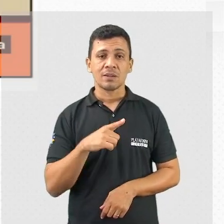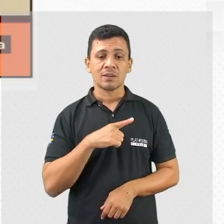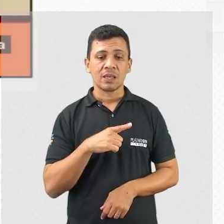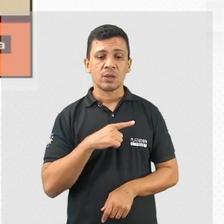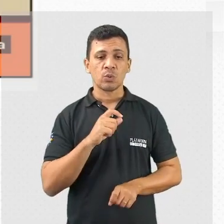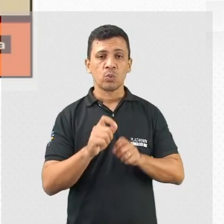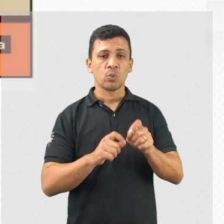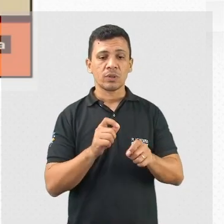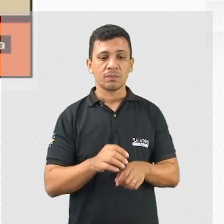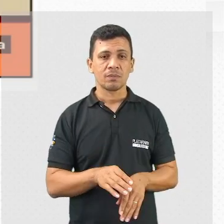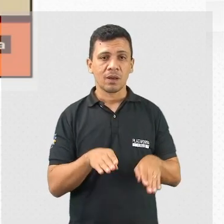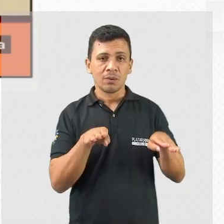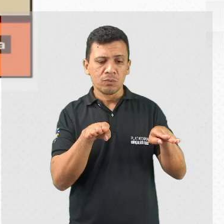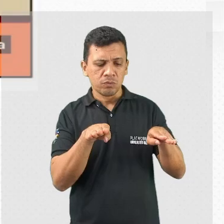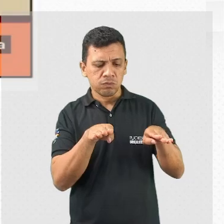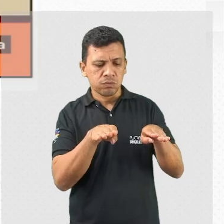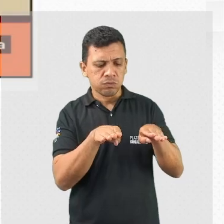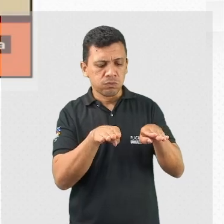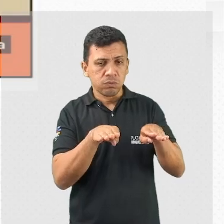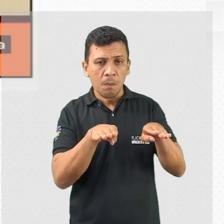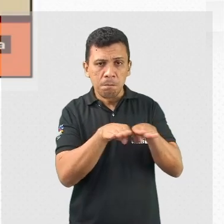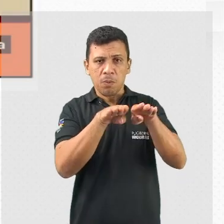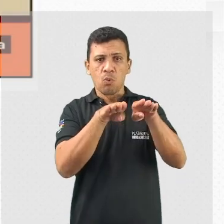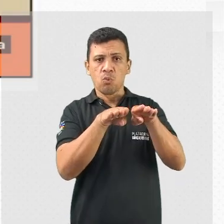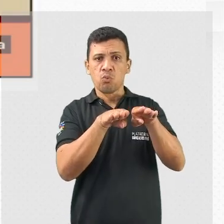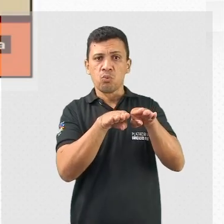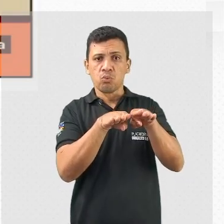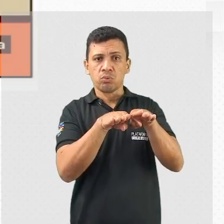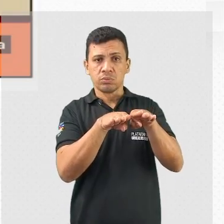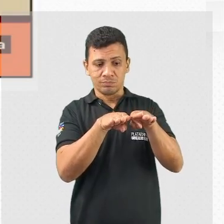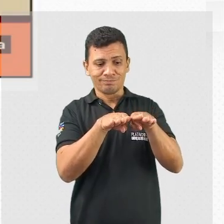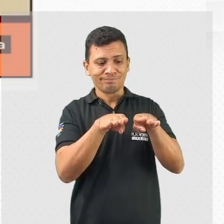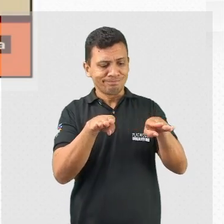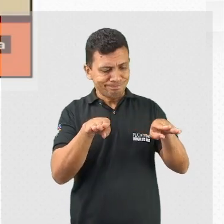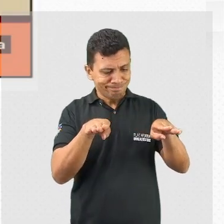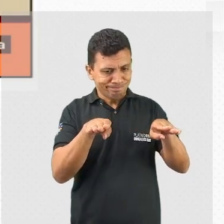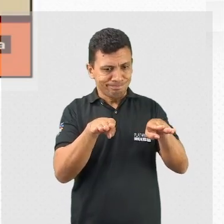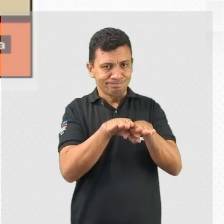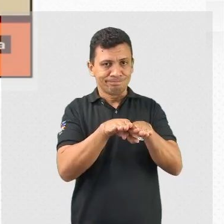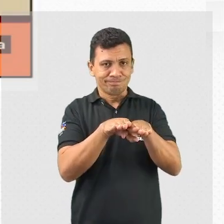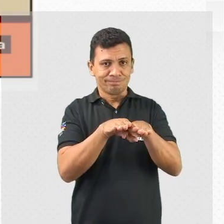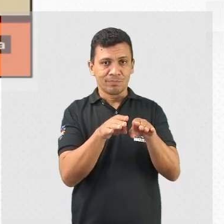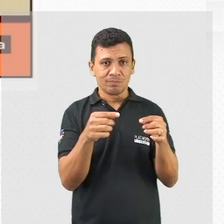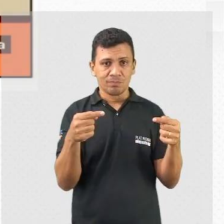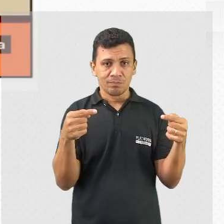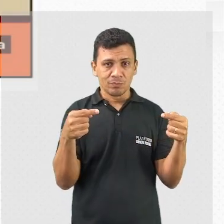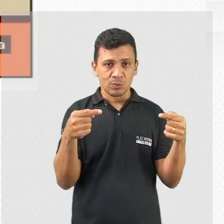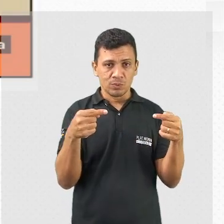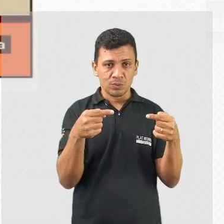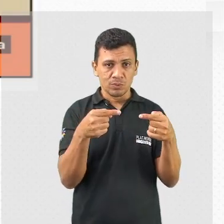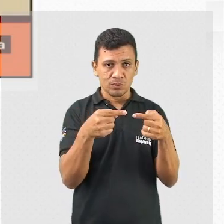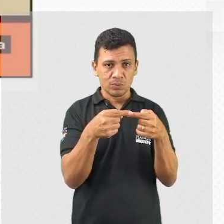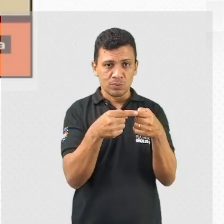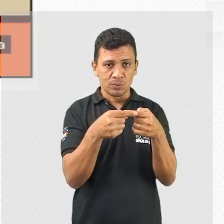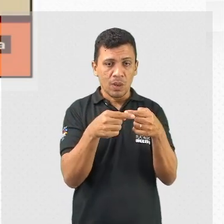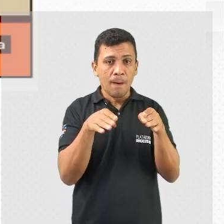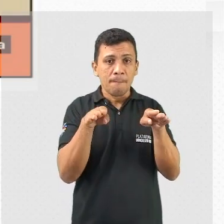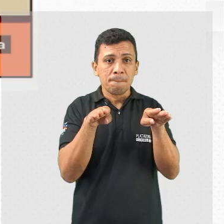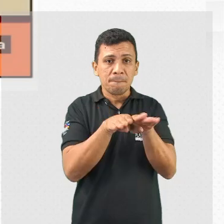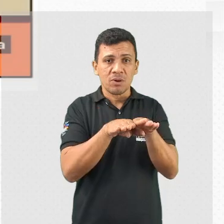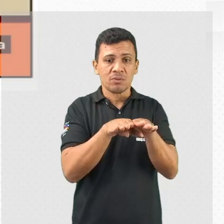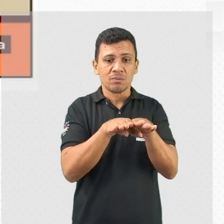placas elas se encontram. Olha aí, ó. Placas movimentando, ó, se